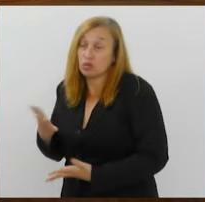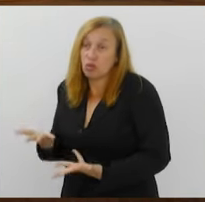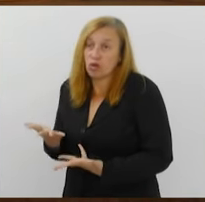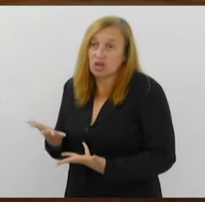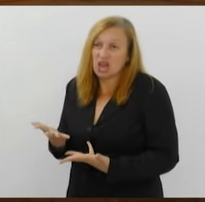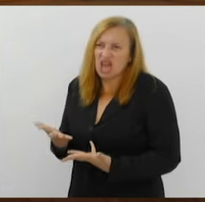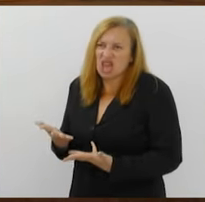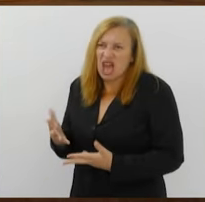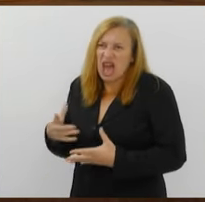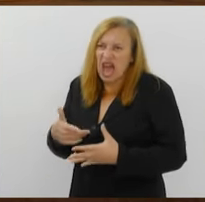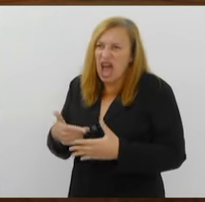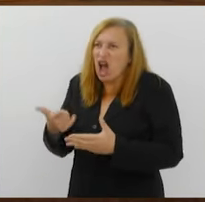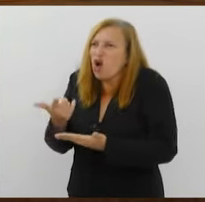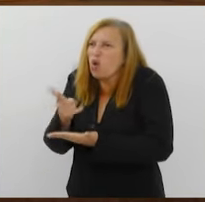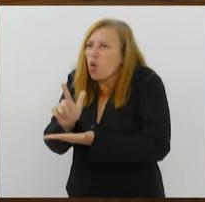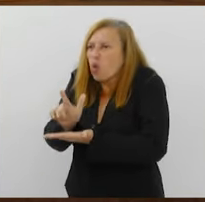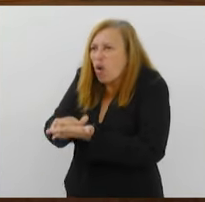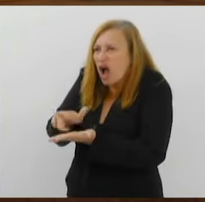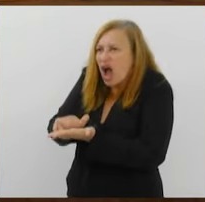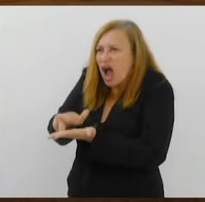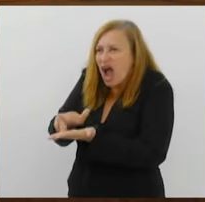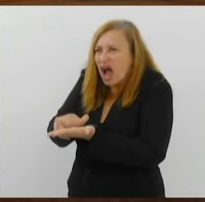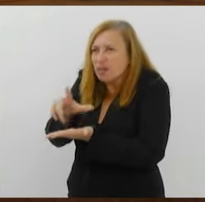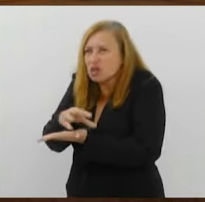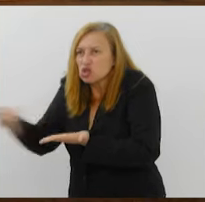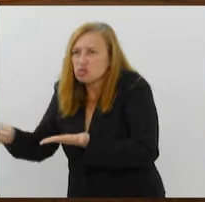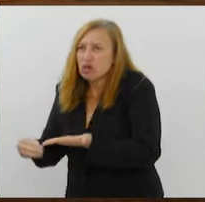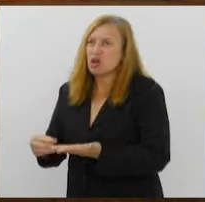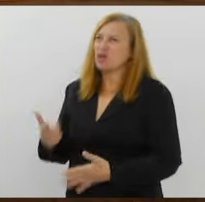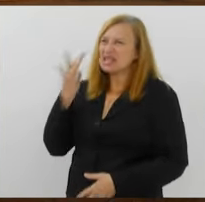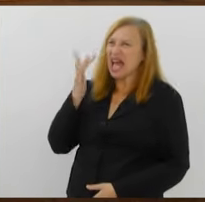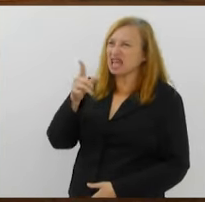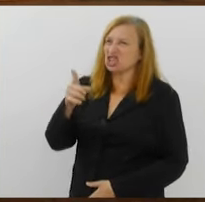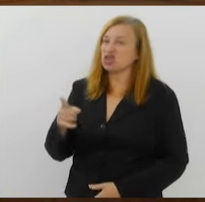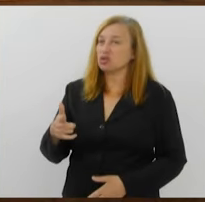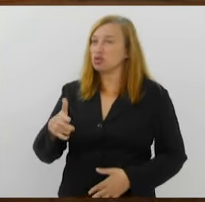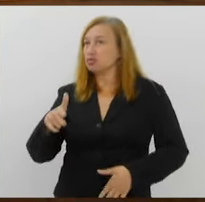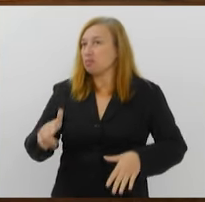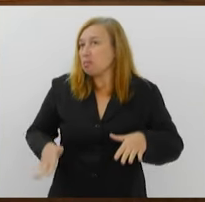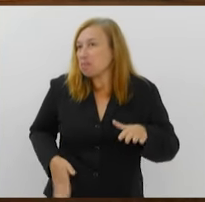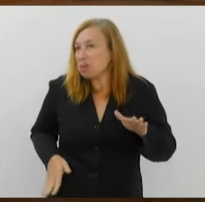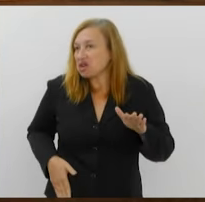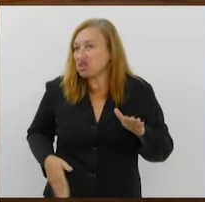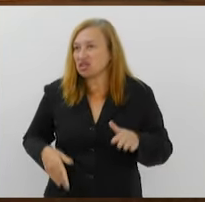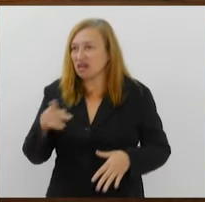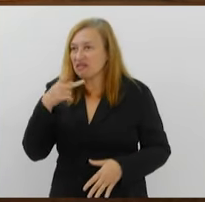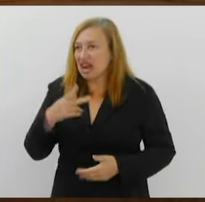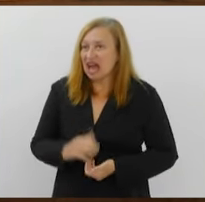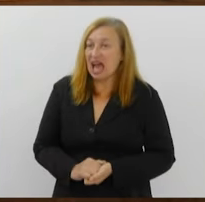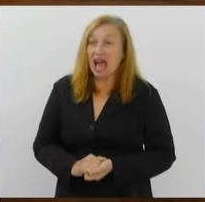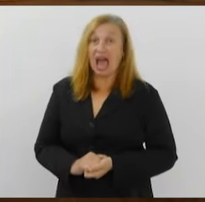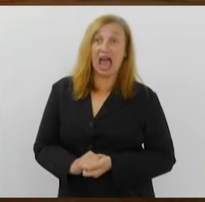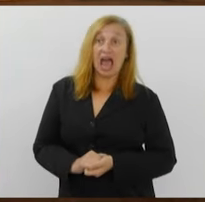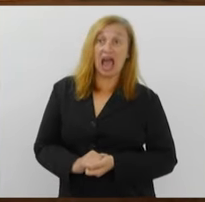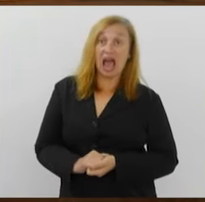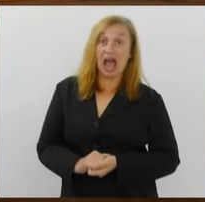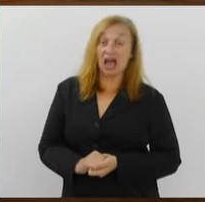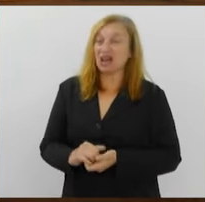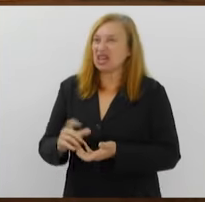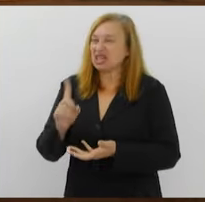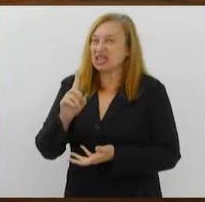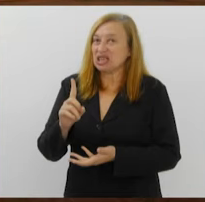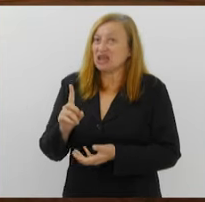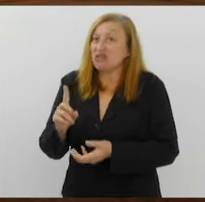que o bandido vai olhar, os demais vão falar assim, ó, vamos deixar a arma aqui, para todo mundo saber que o policial agiu em legítima defesa e a arma aqui vai